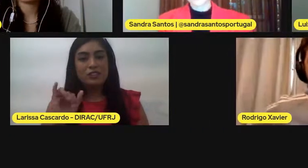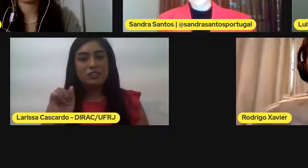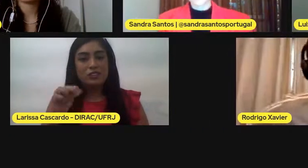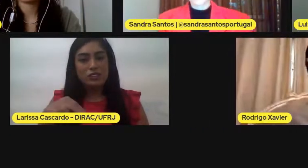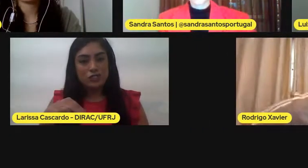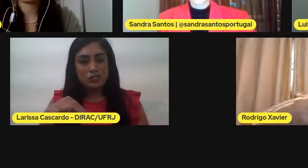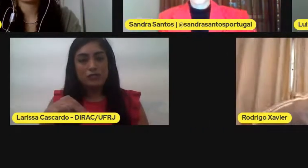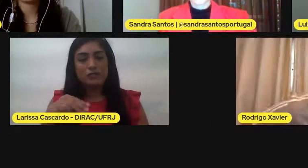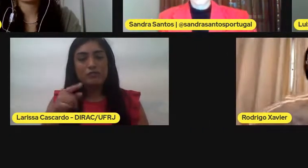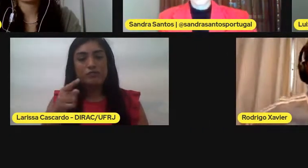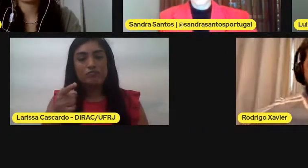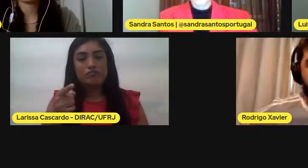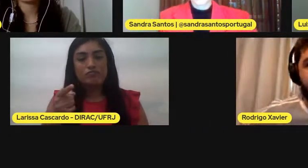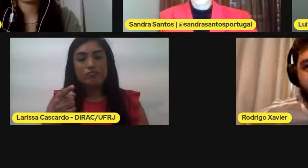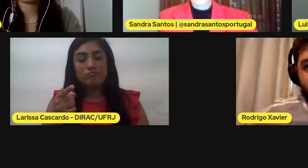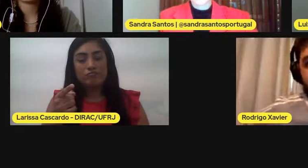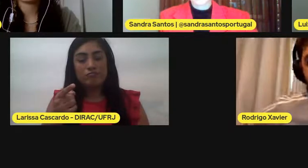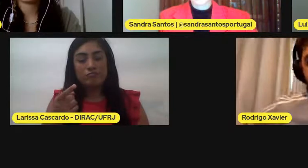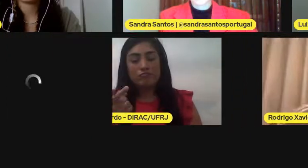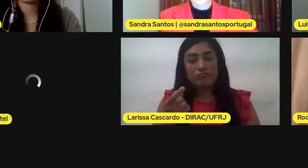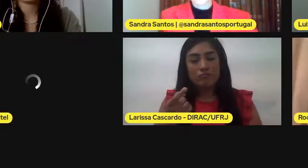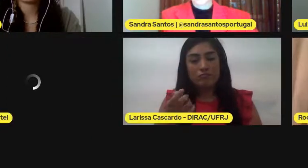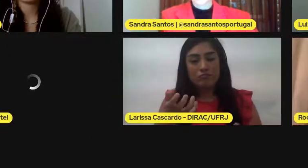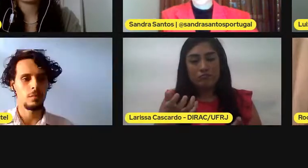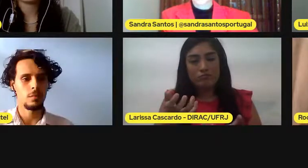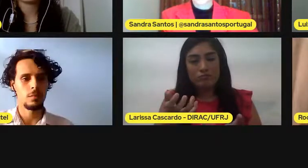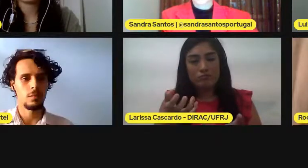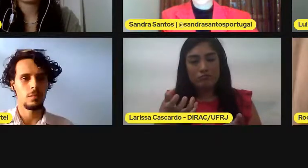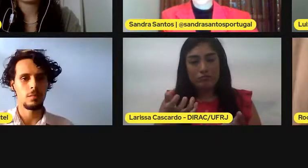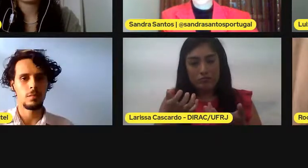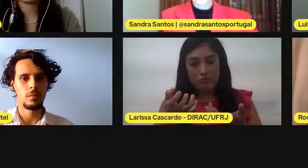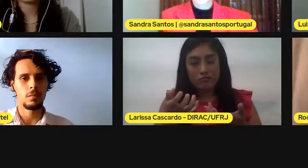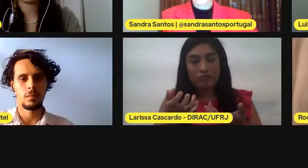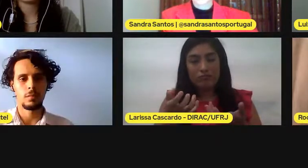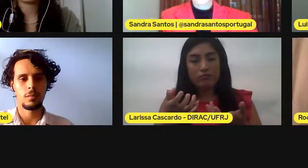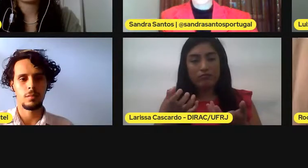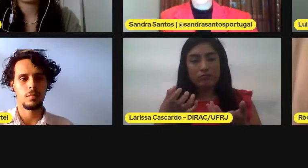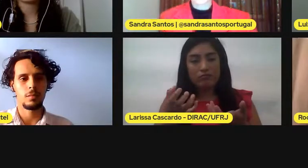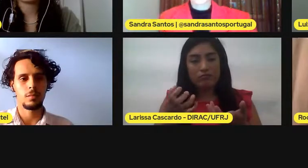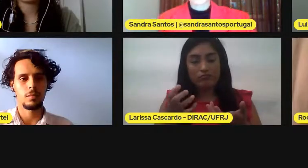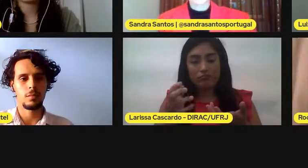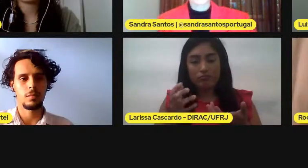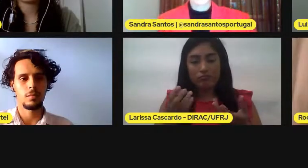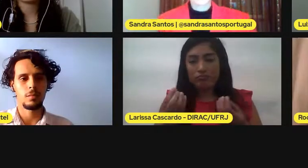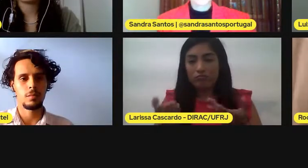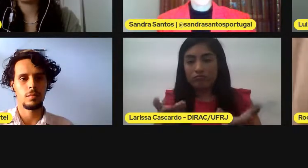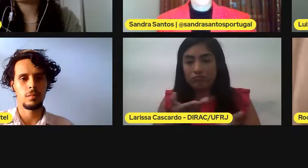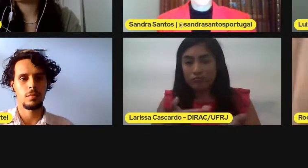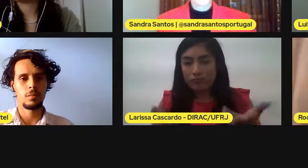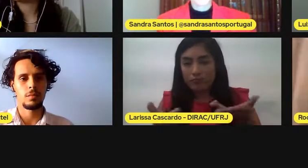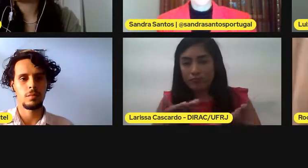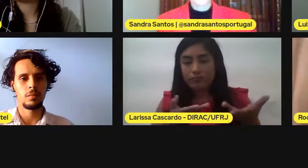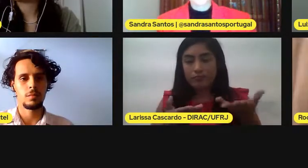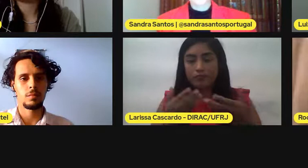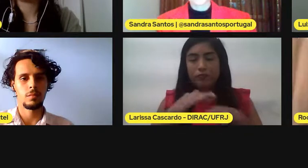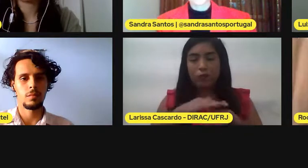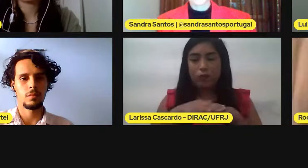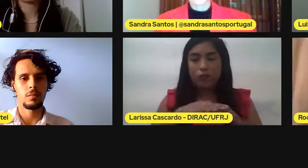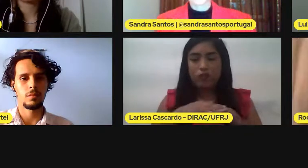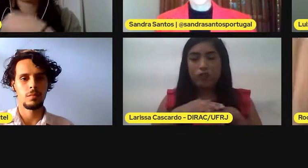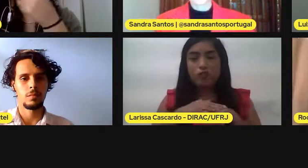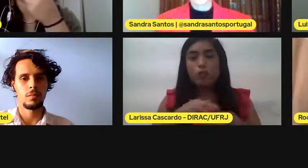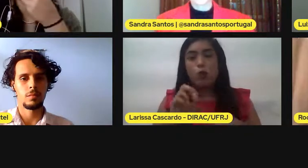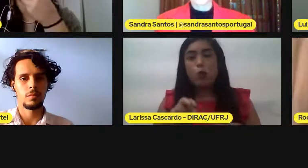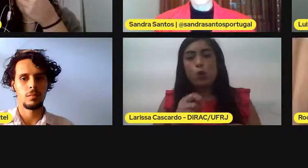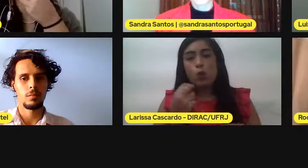você quer mediar agora a conversa ou eu tenho espaço para falar uma coisinha antes da